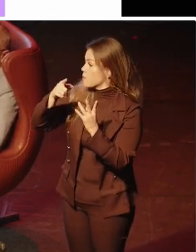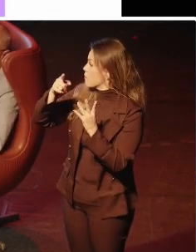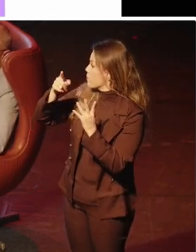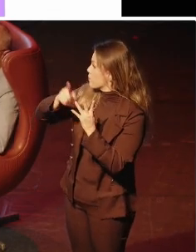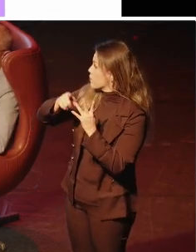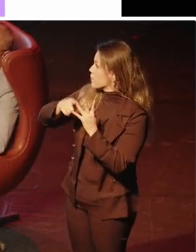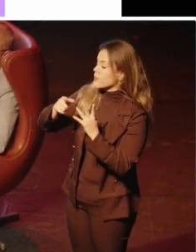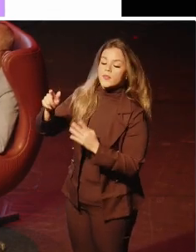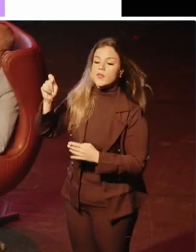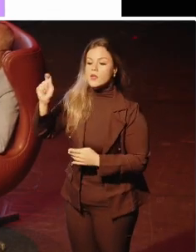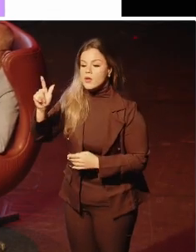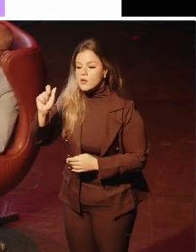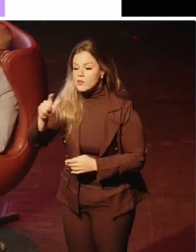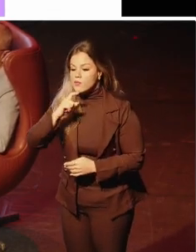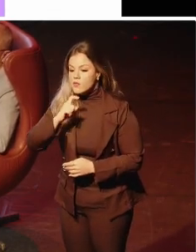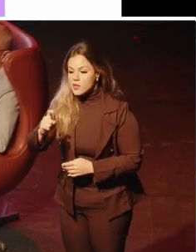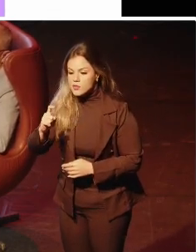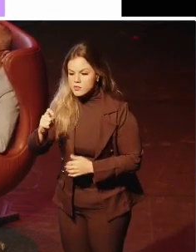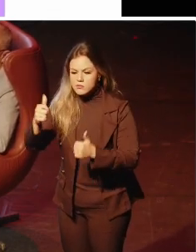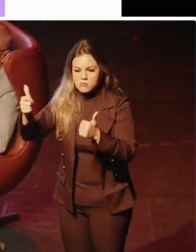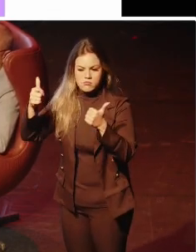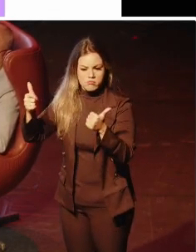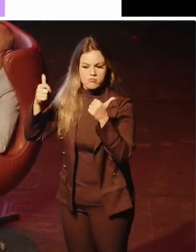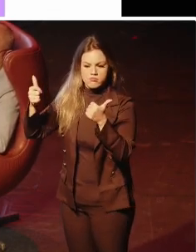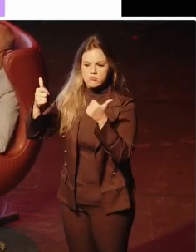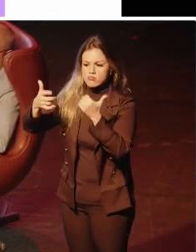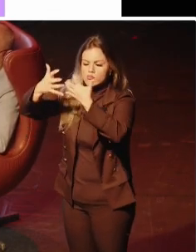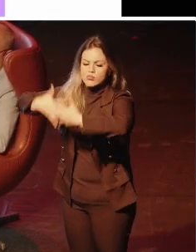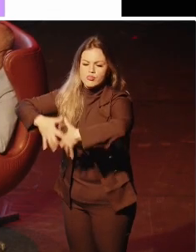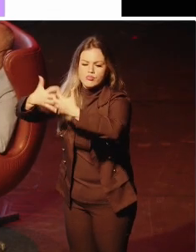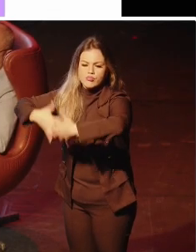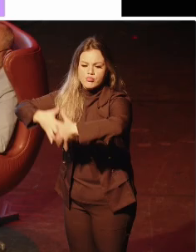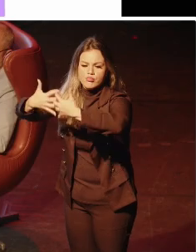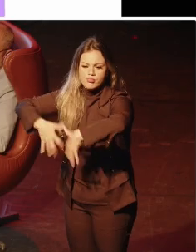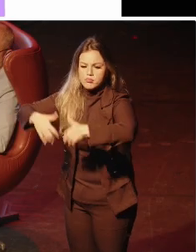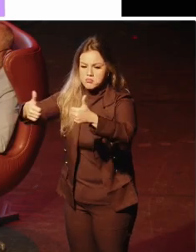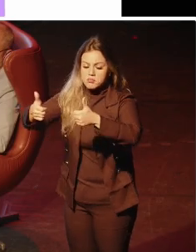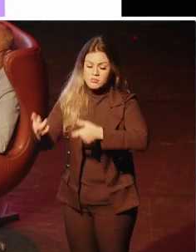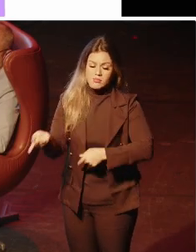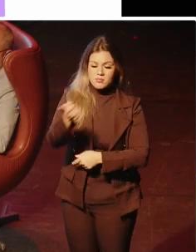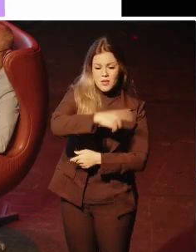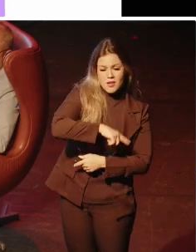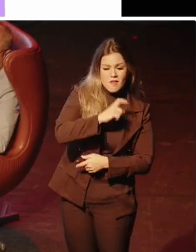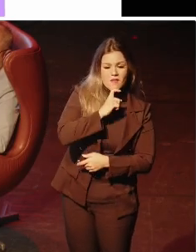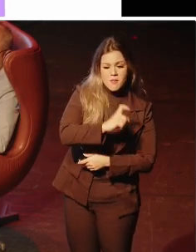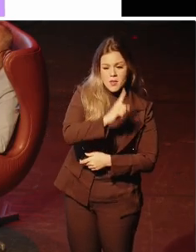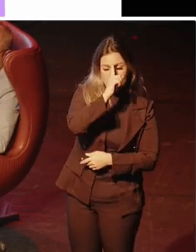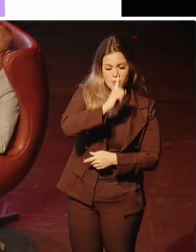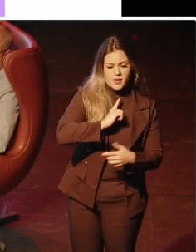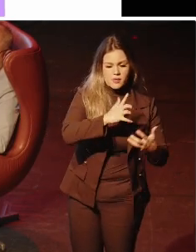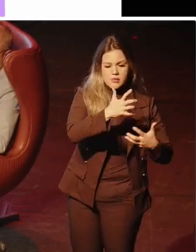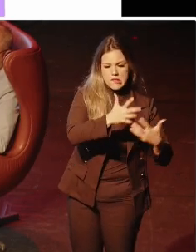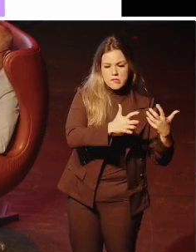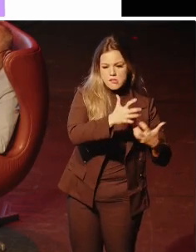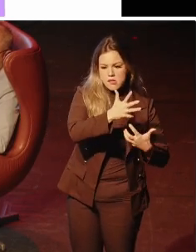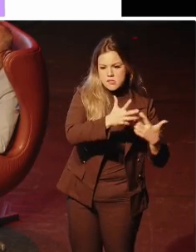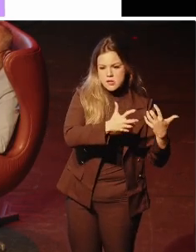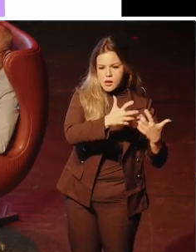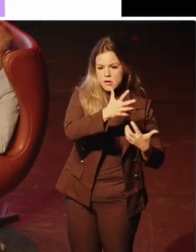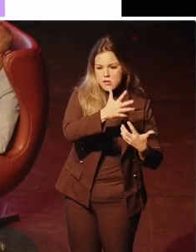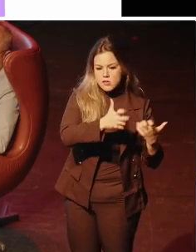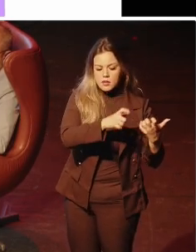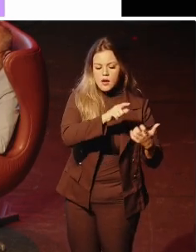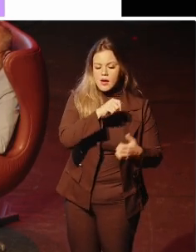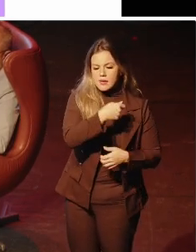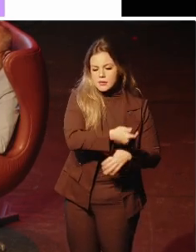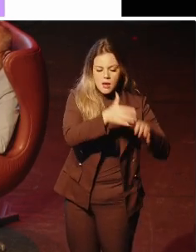azulzinho e verde, negativo, vermelho e amarelo, positivo. Então, é isso que a gente vê e